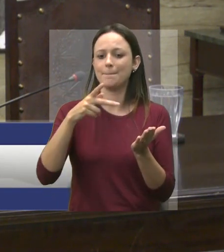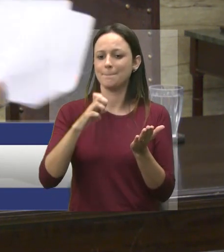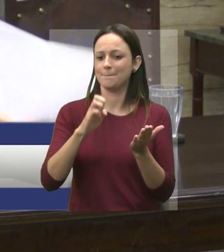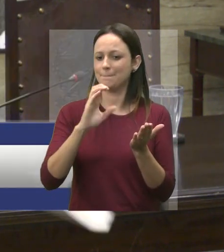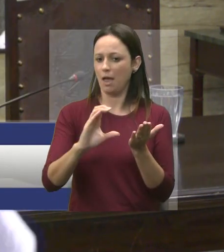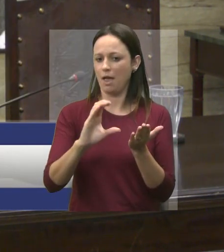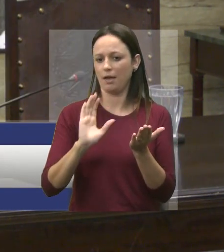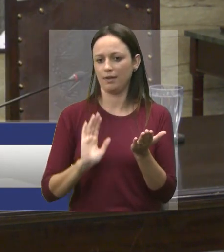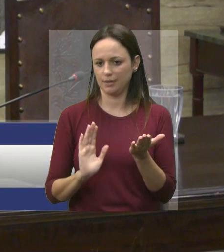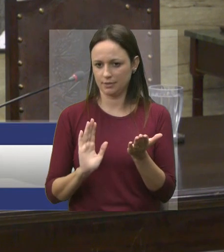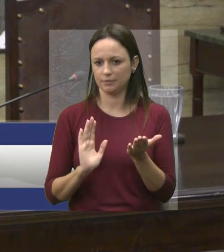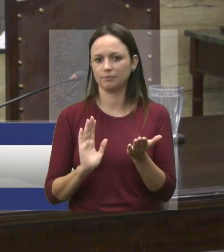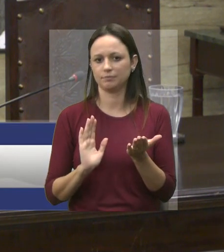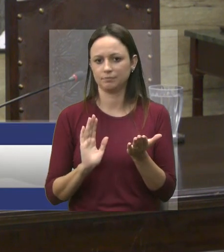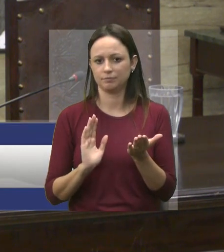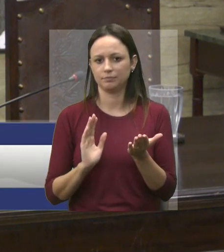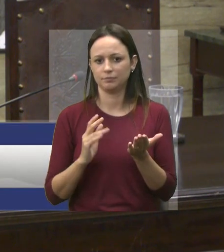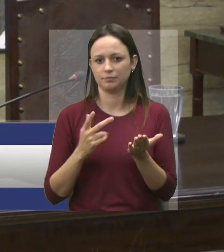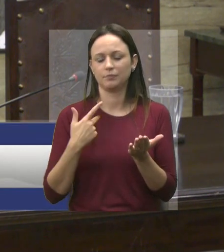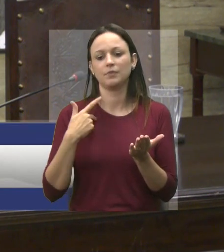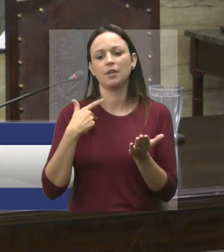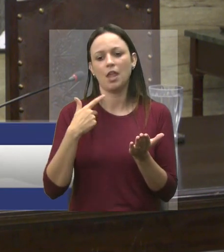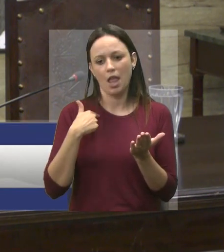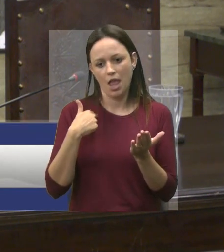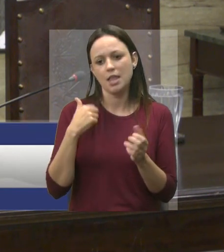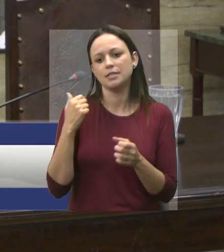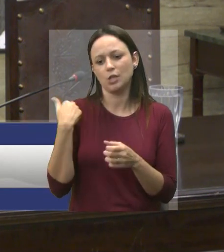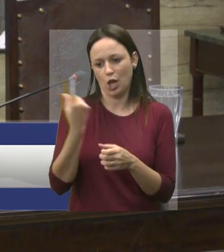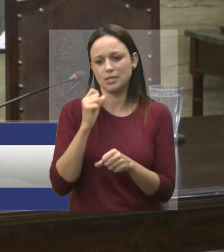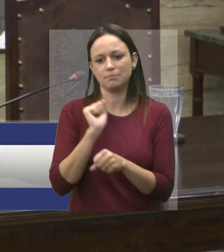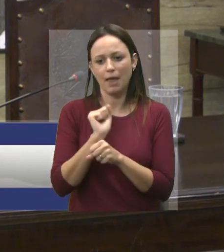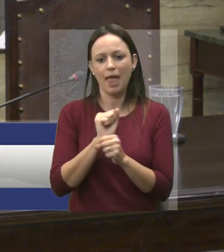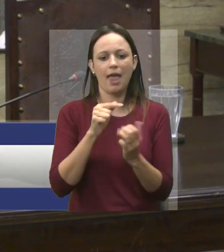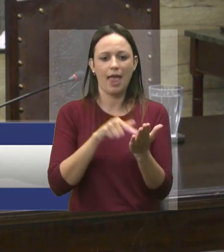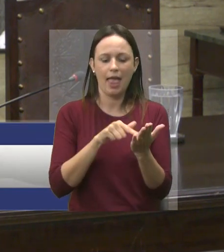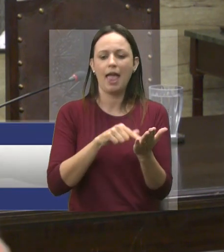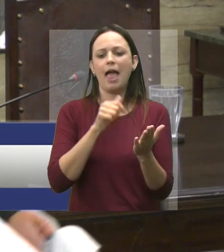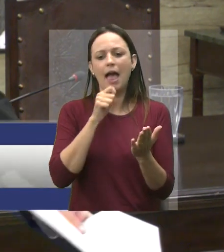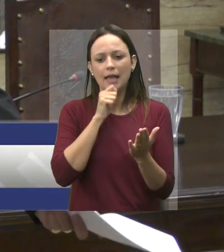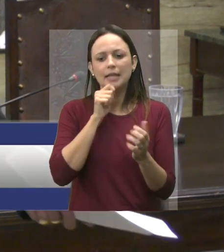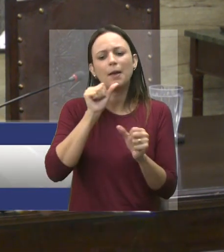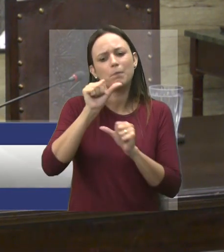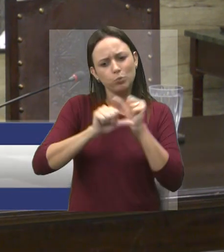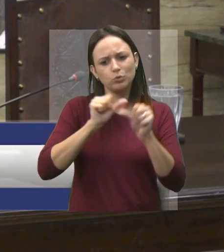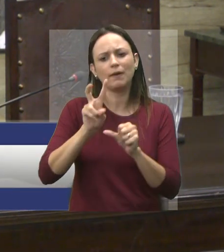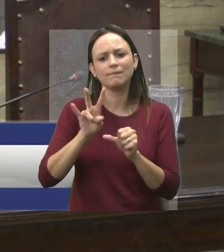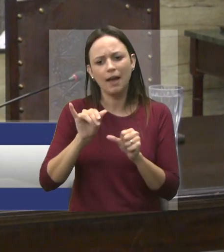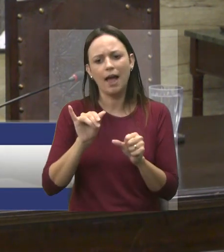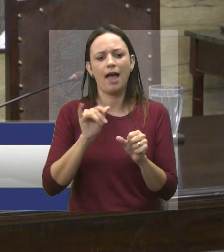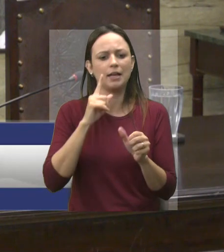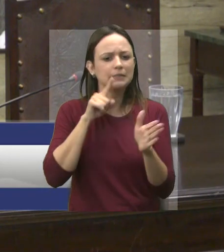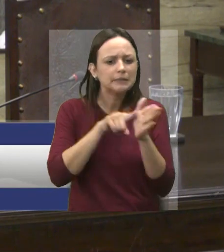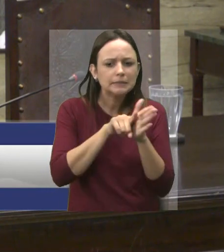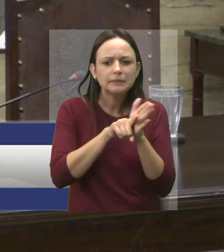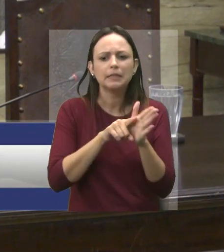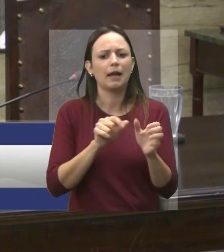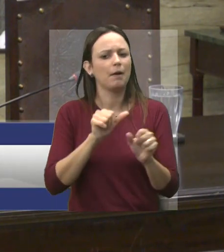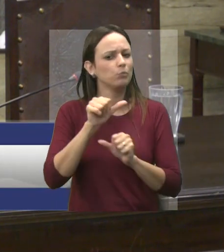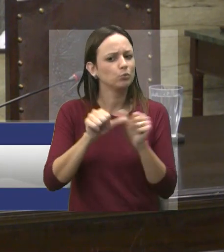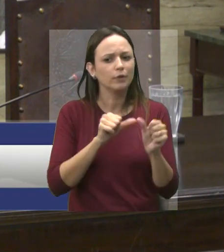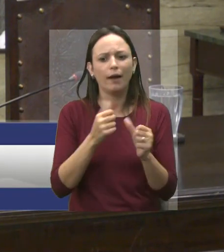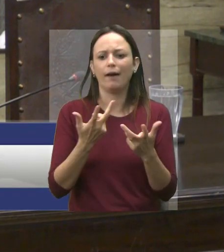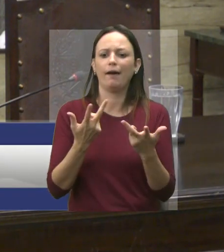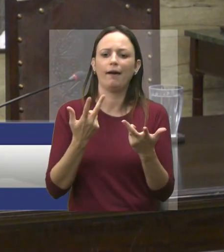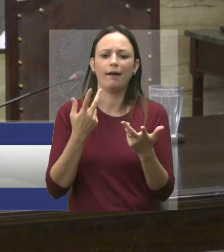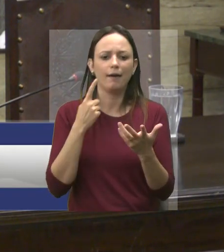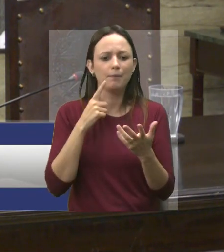aqui ainda seja revisto para não impactar dessa forma tão diretamente